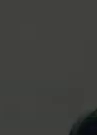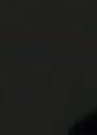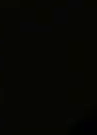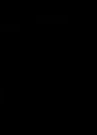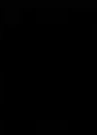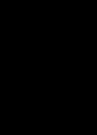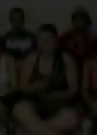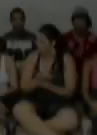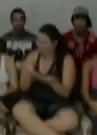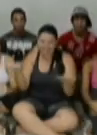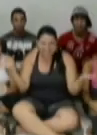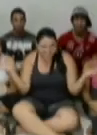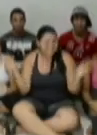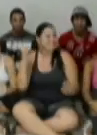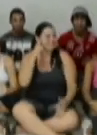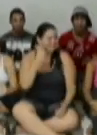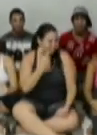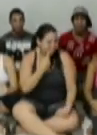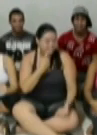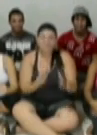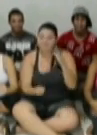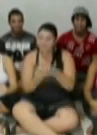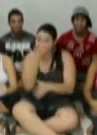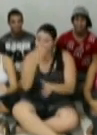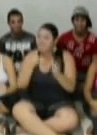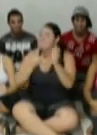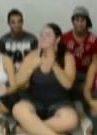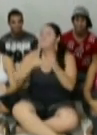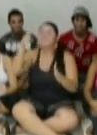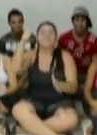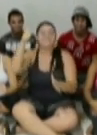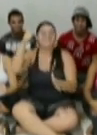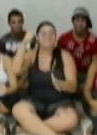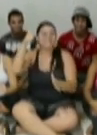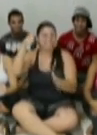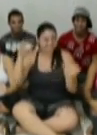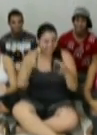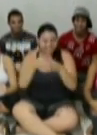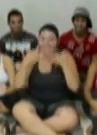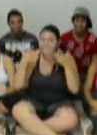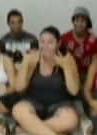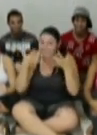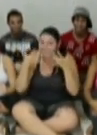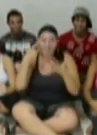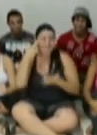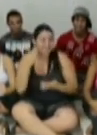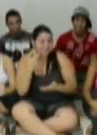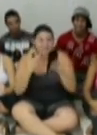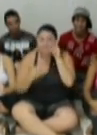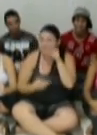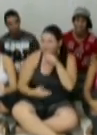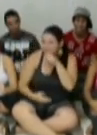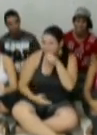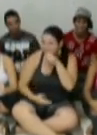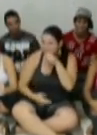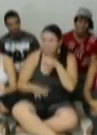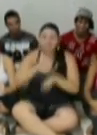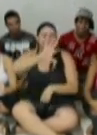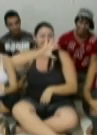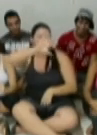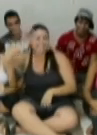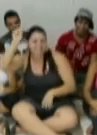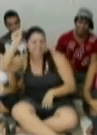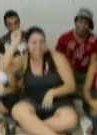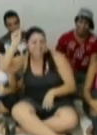surda. Então esse é o São os Surdos, primeiro grupo de teatro de